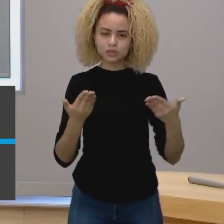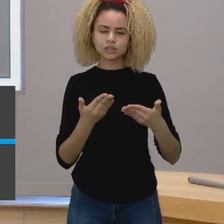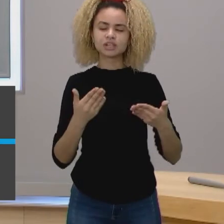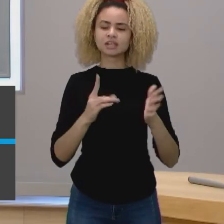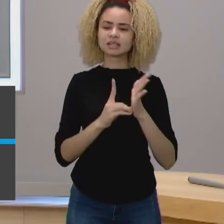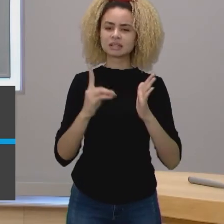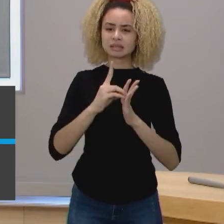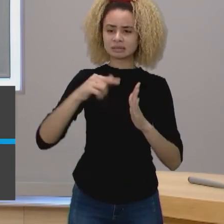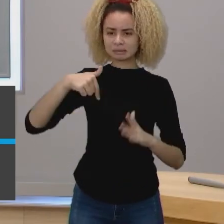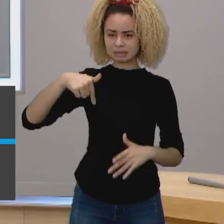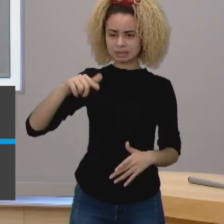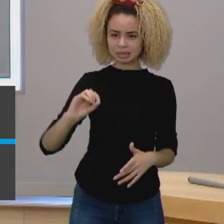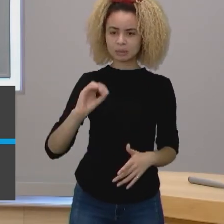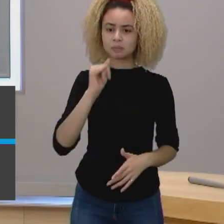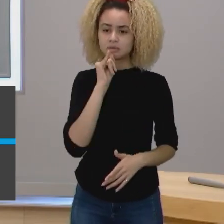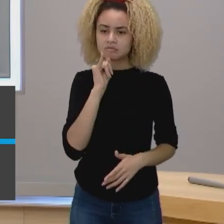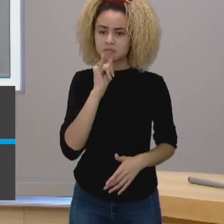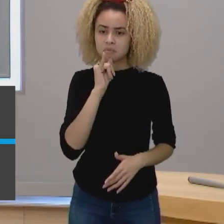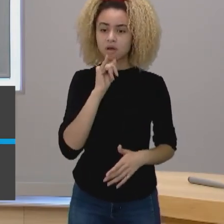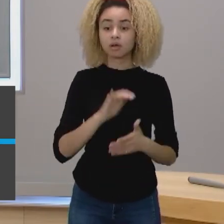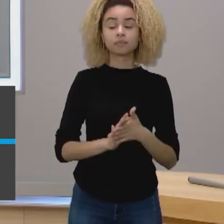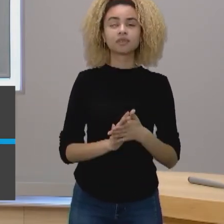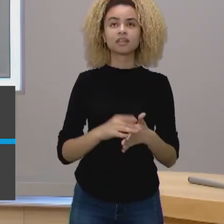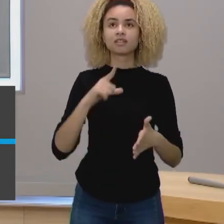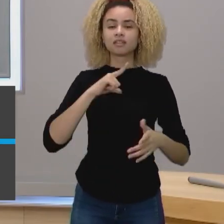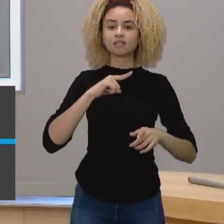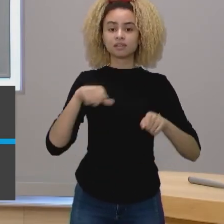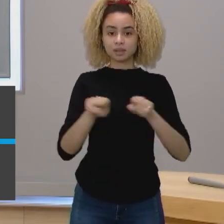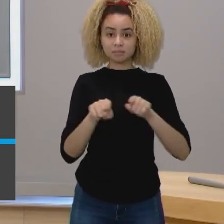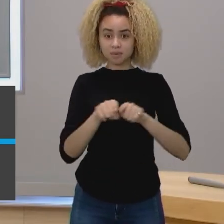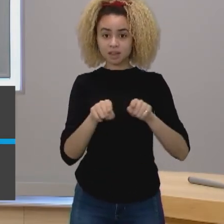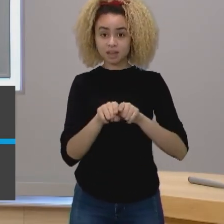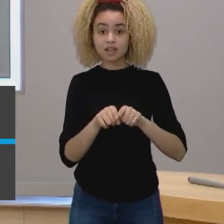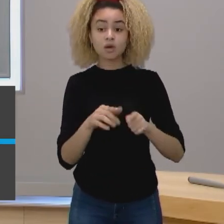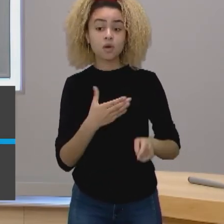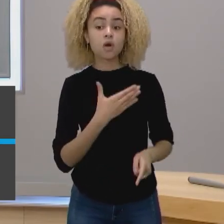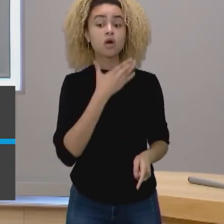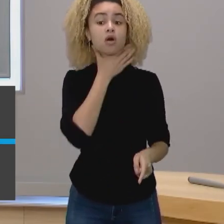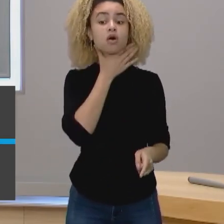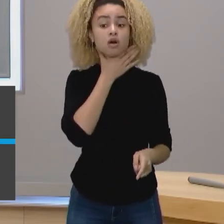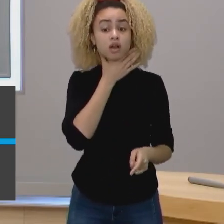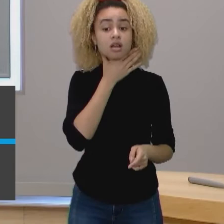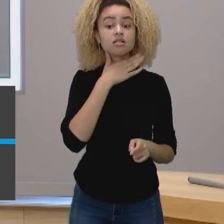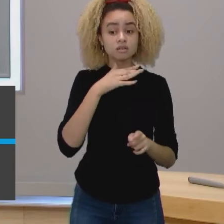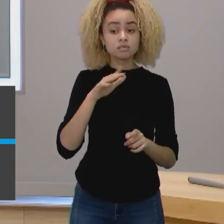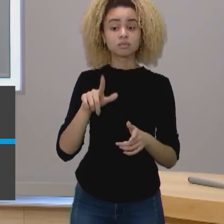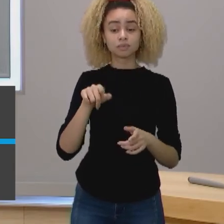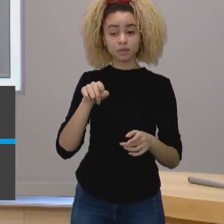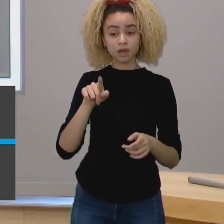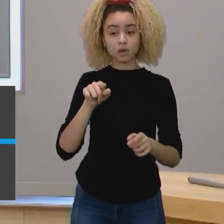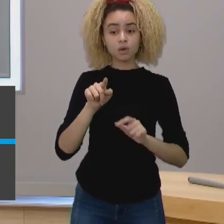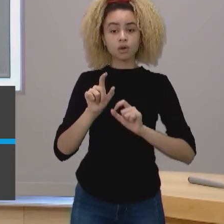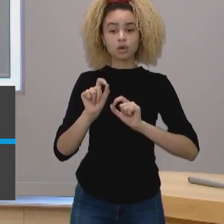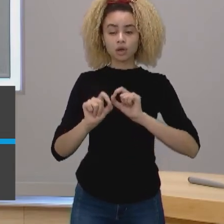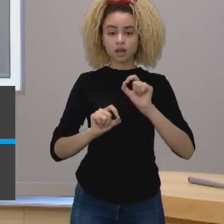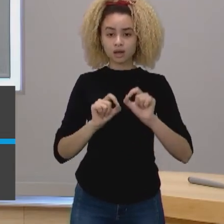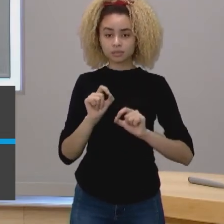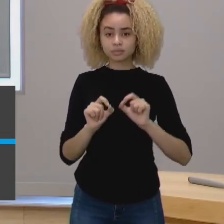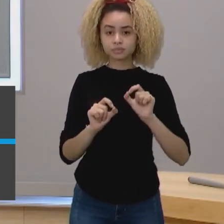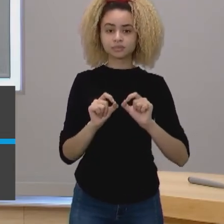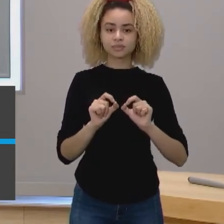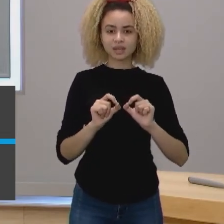década de 70, por exemplo, que houve também uma outra crise do capitalismo e tem a ver também com